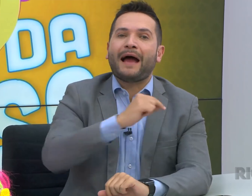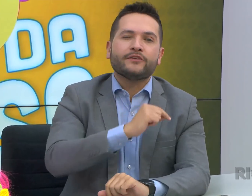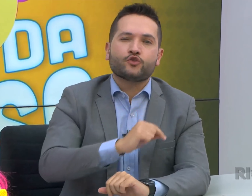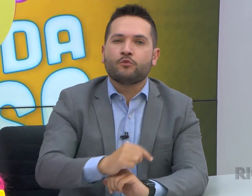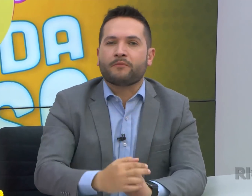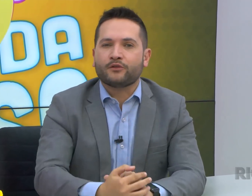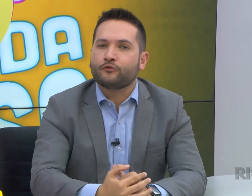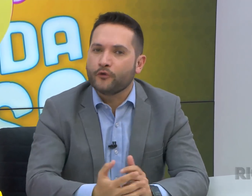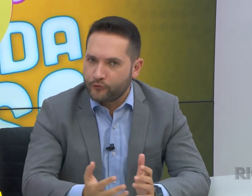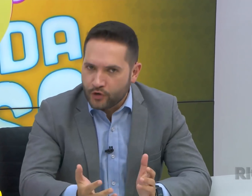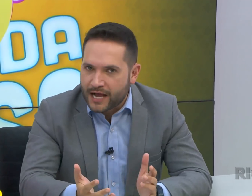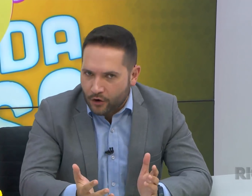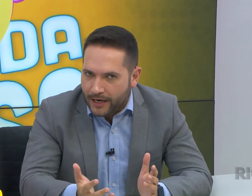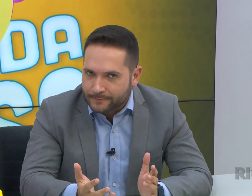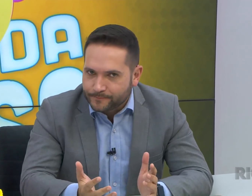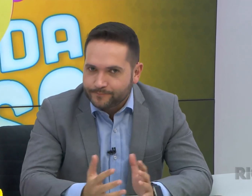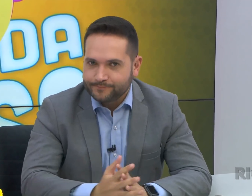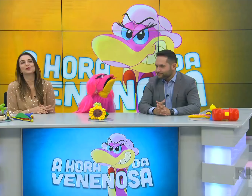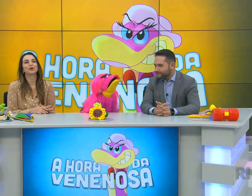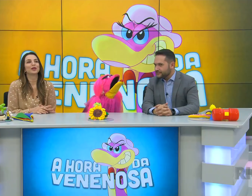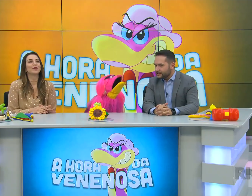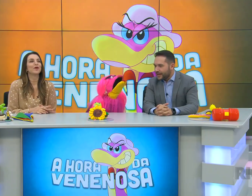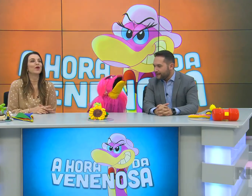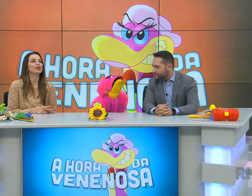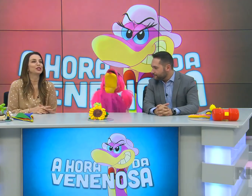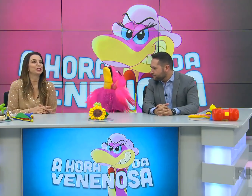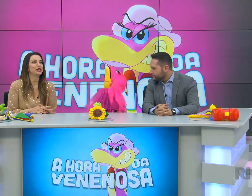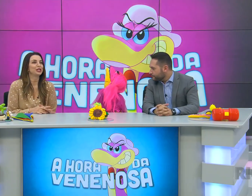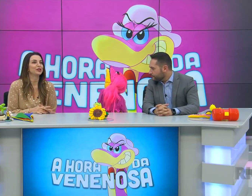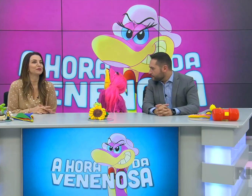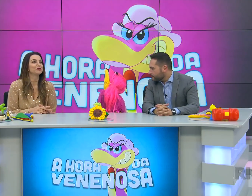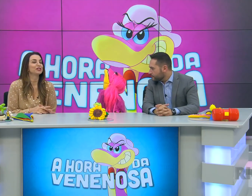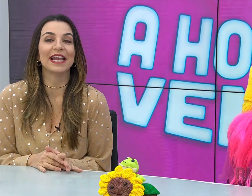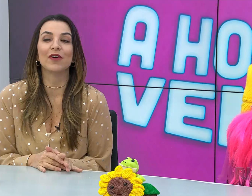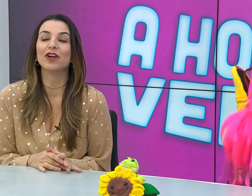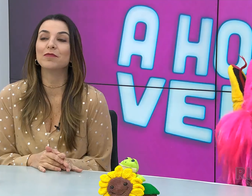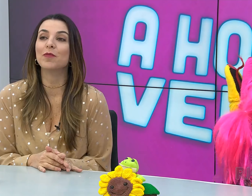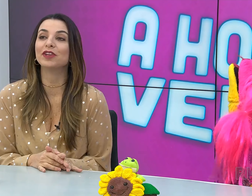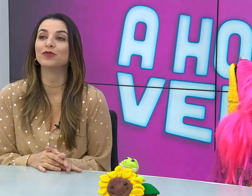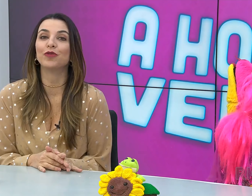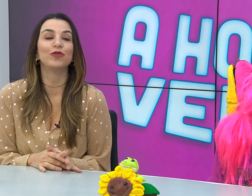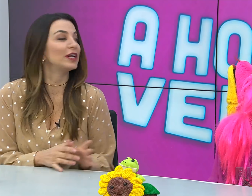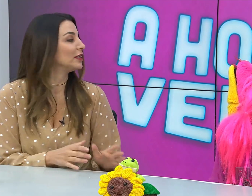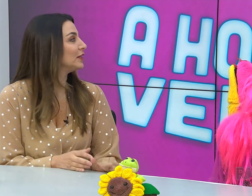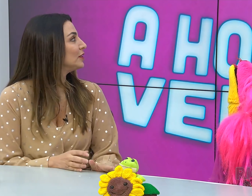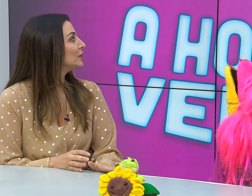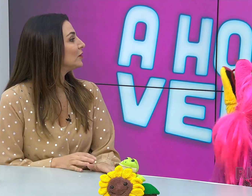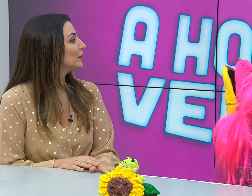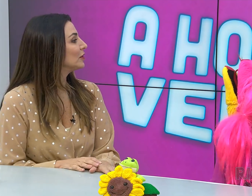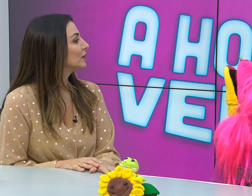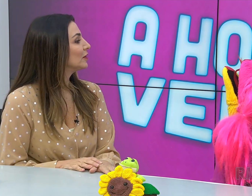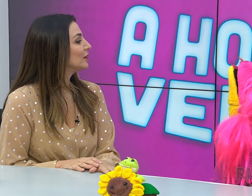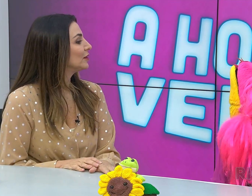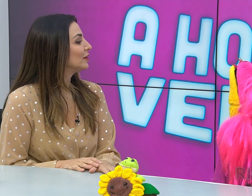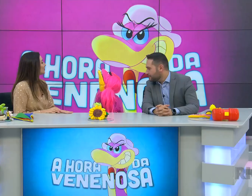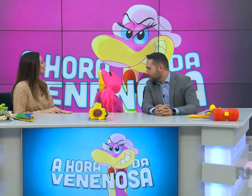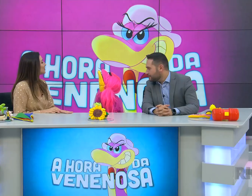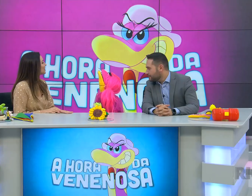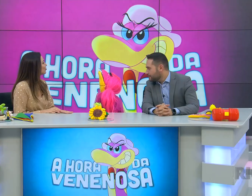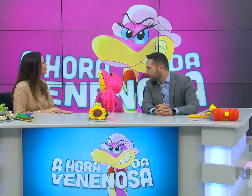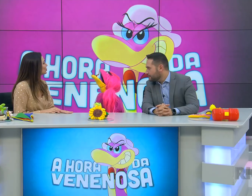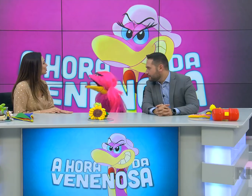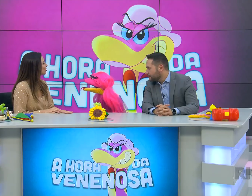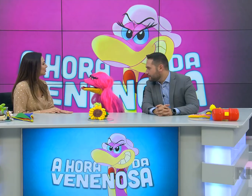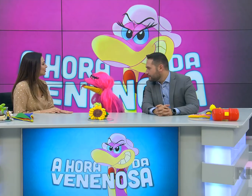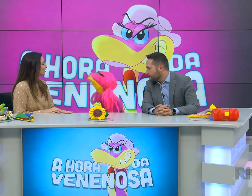nós temos mais um momento fofura regra não as coisas depois eu vou mostrar agora olha que fofura não pastel